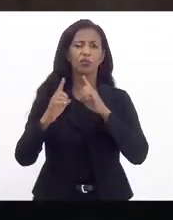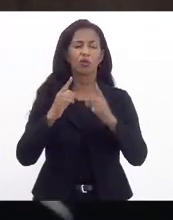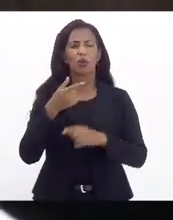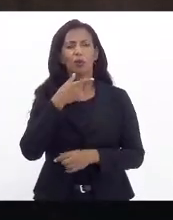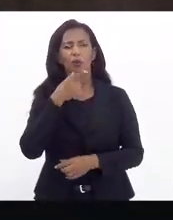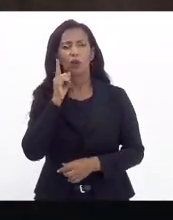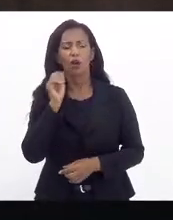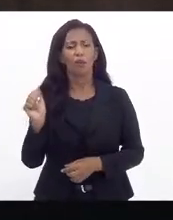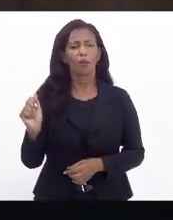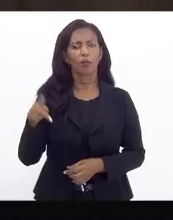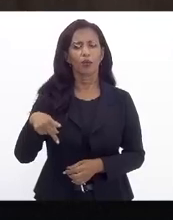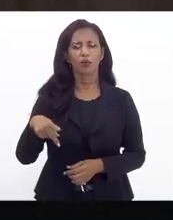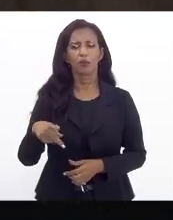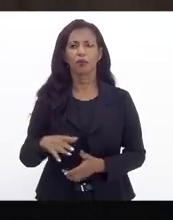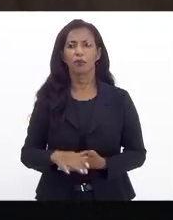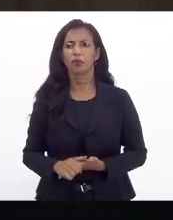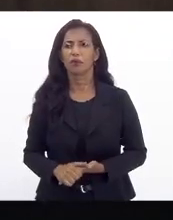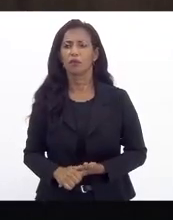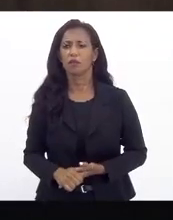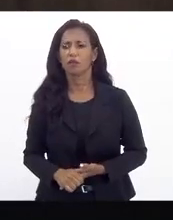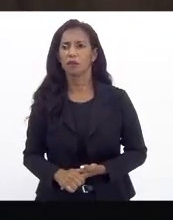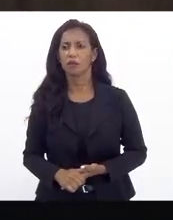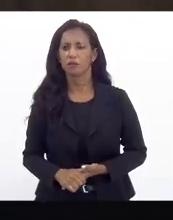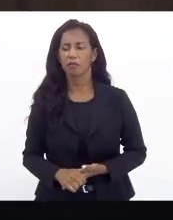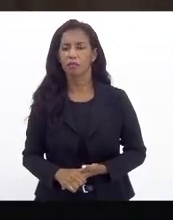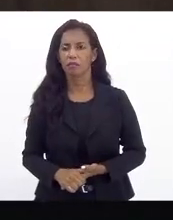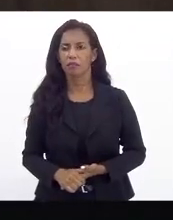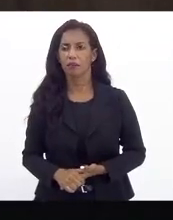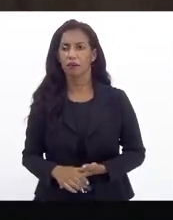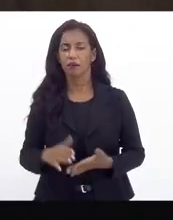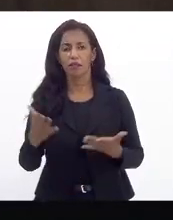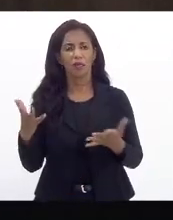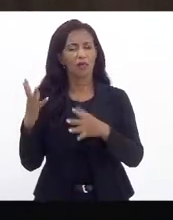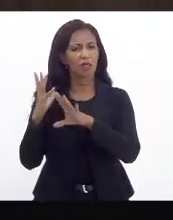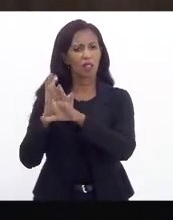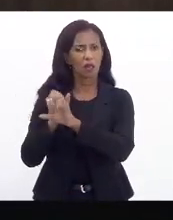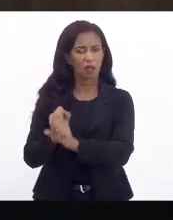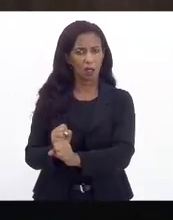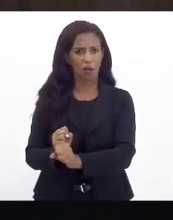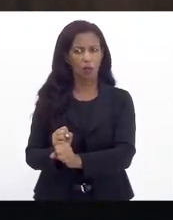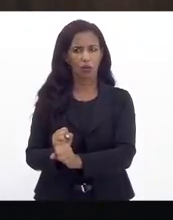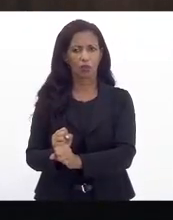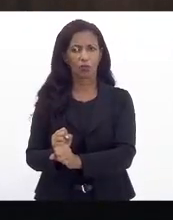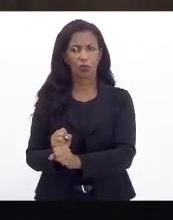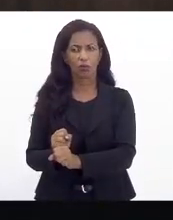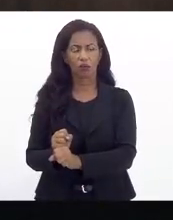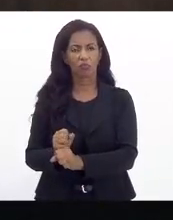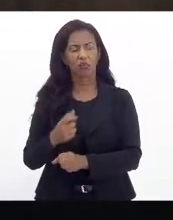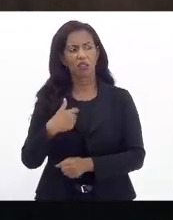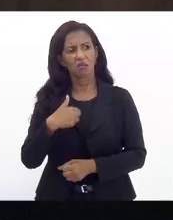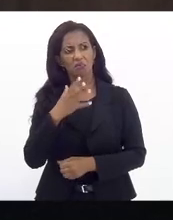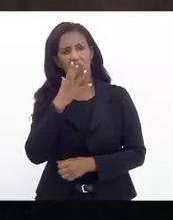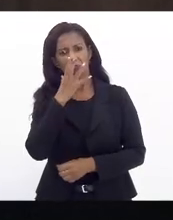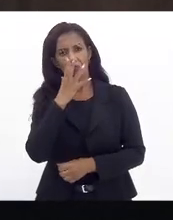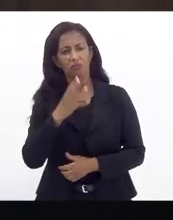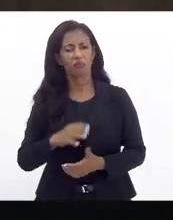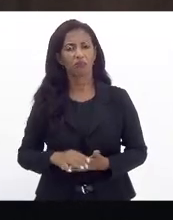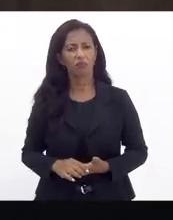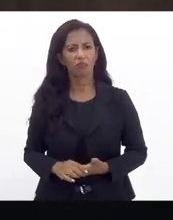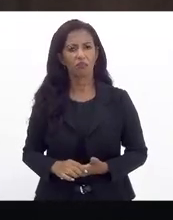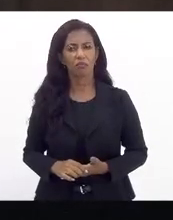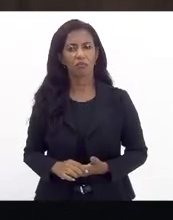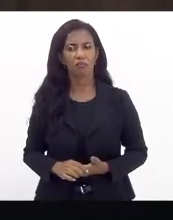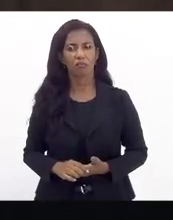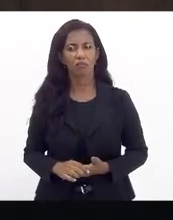questão da aposentadoria e aí o cálculo das aposentadorias eu tive a impressão que